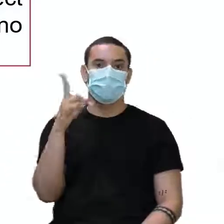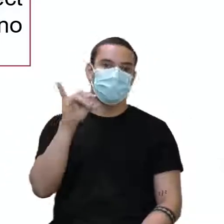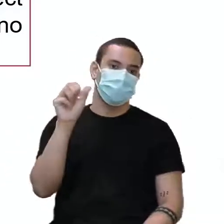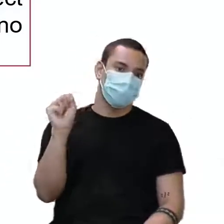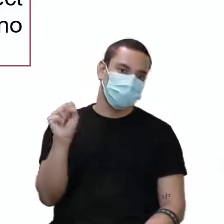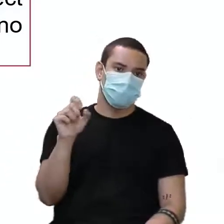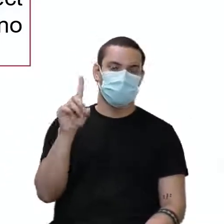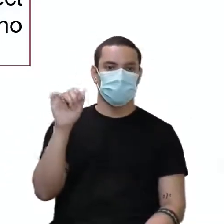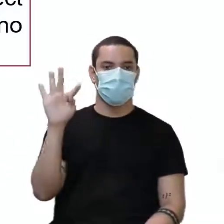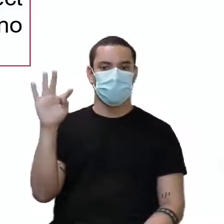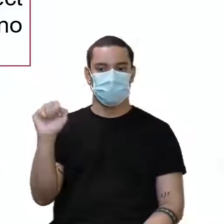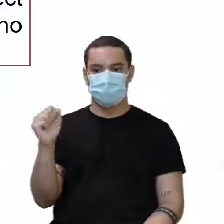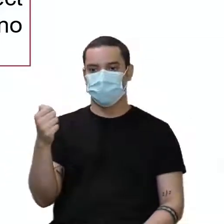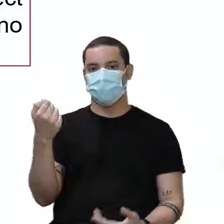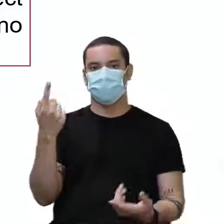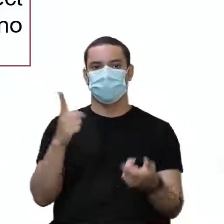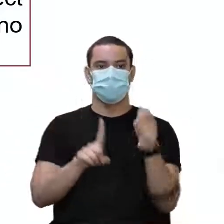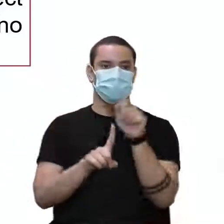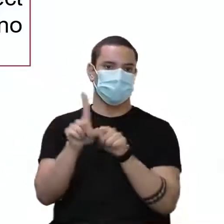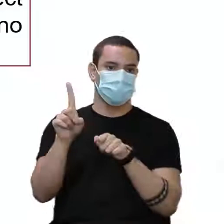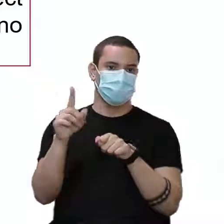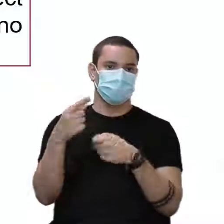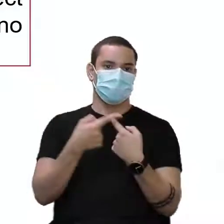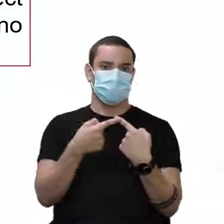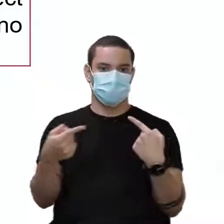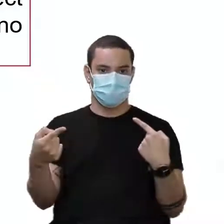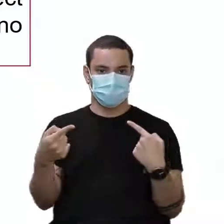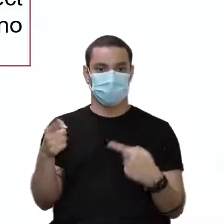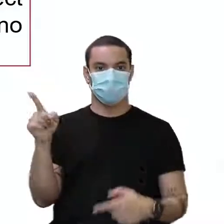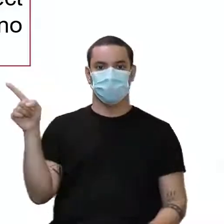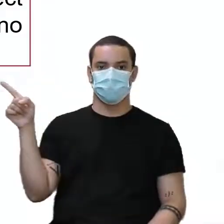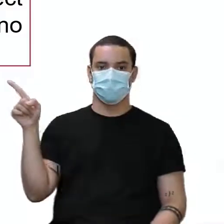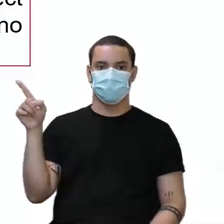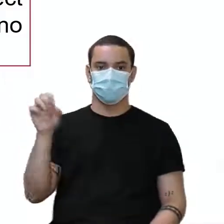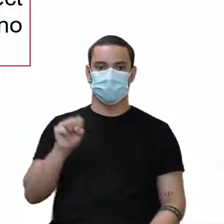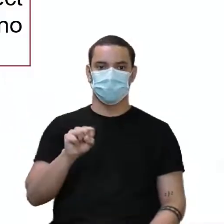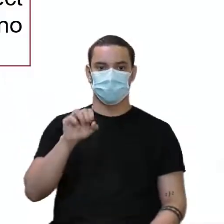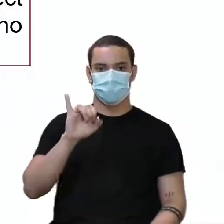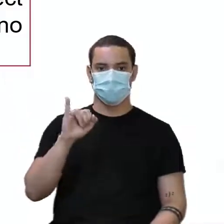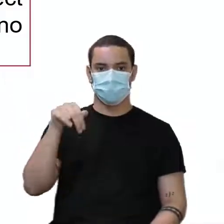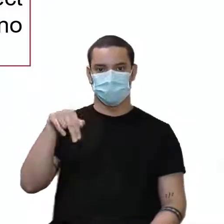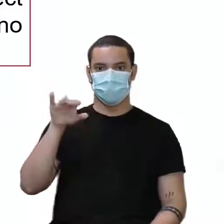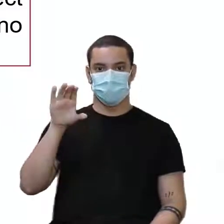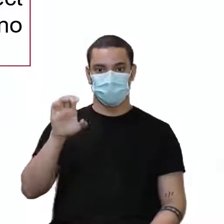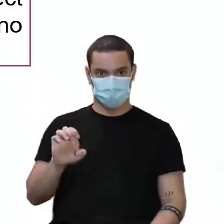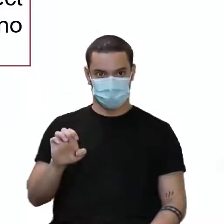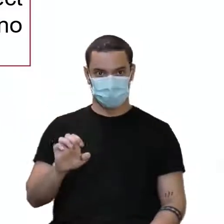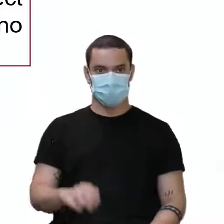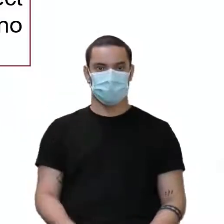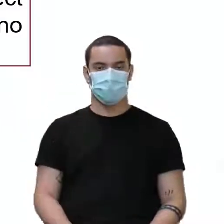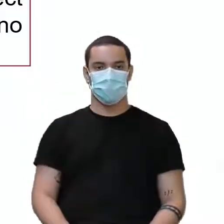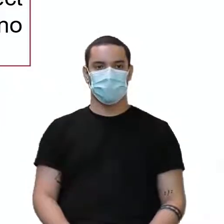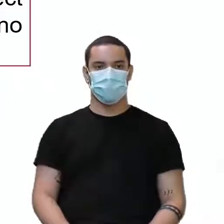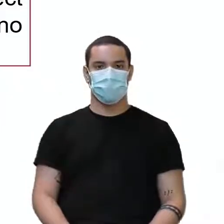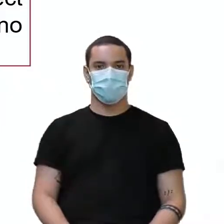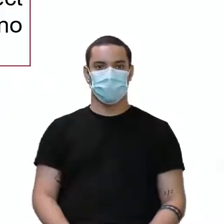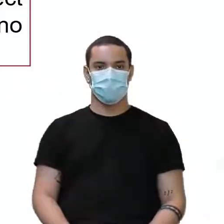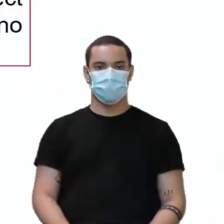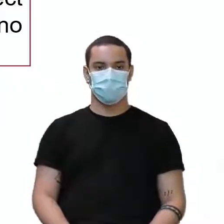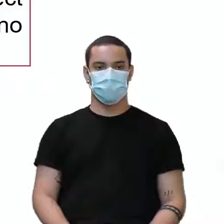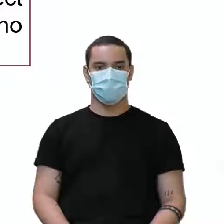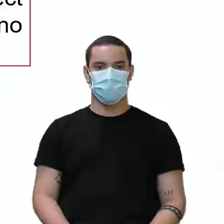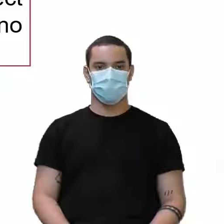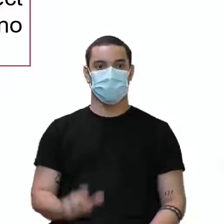e dias de semana, você vai usar o since, certo? Então, esse é o uso de cada um